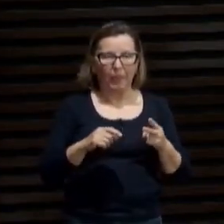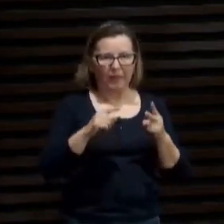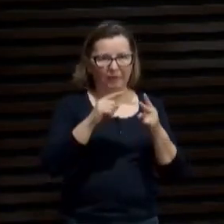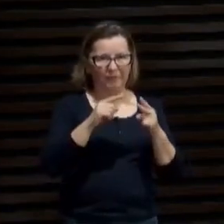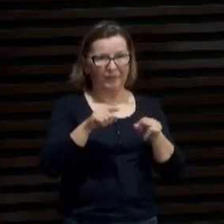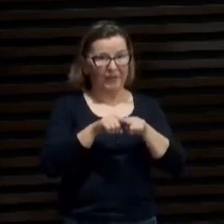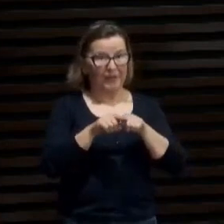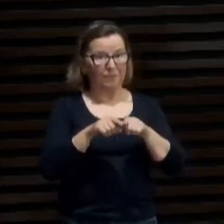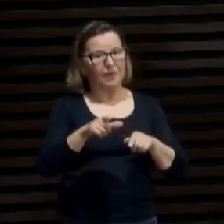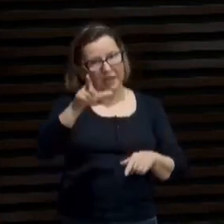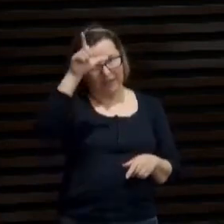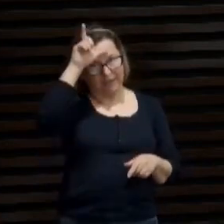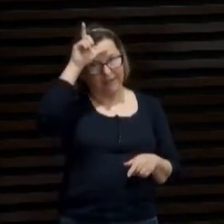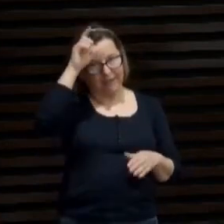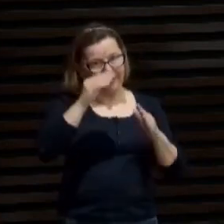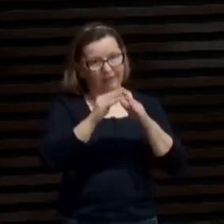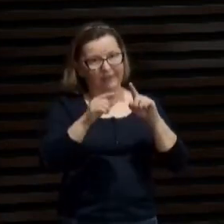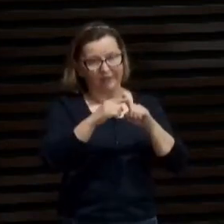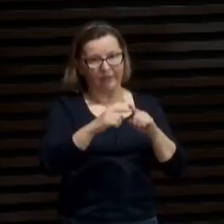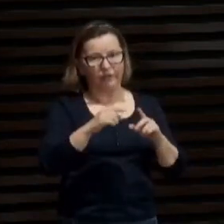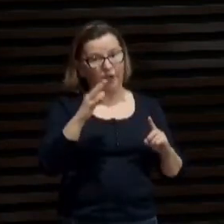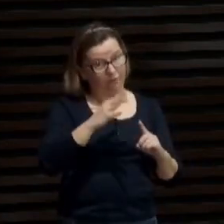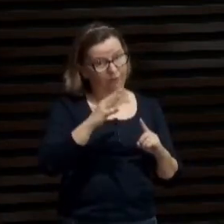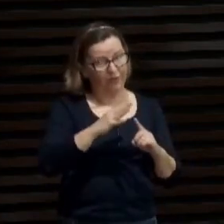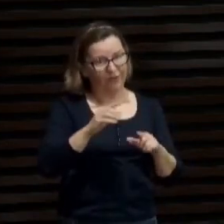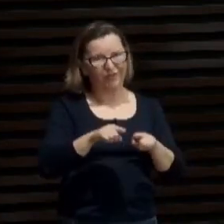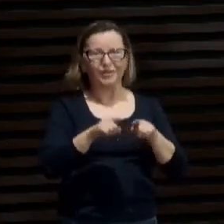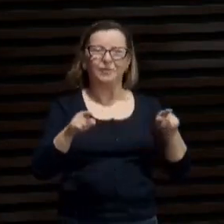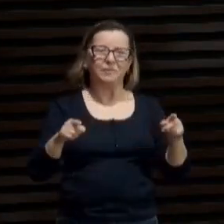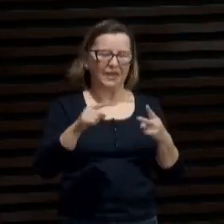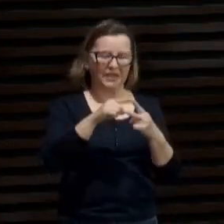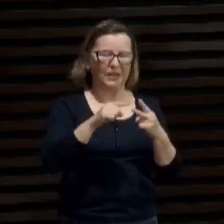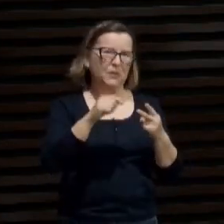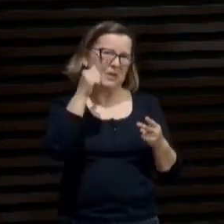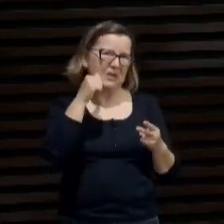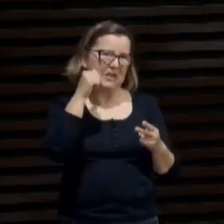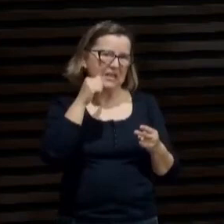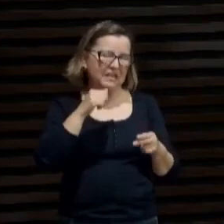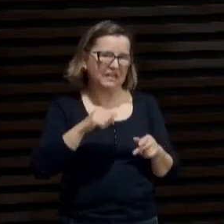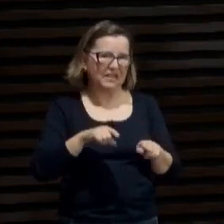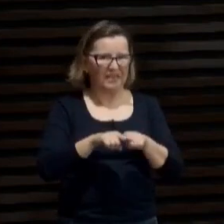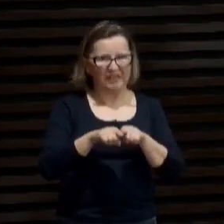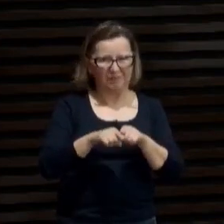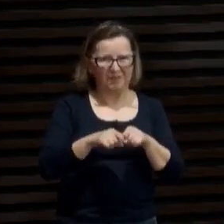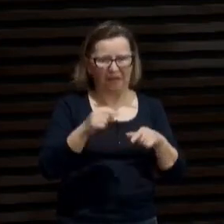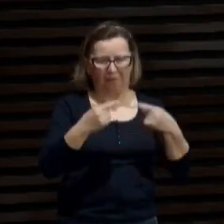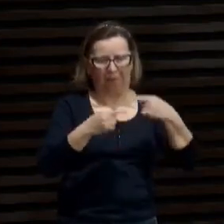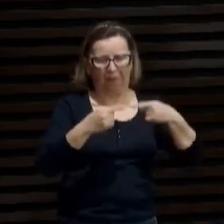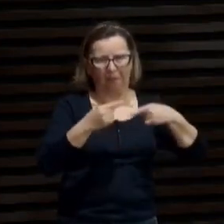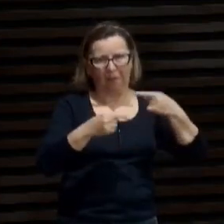liderança daquela igreja, muito influentes, e essas duas irmãs estavam se desentendendo,